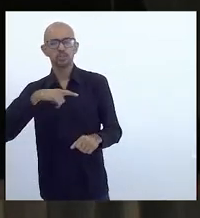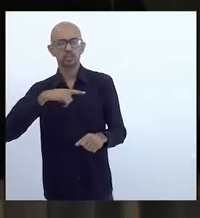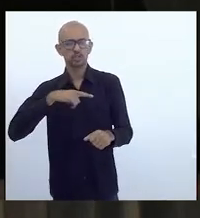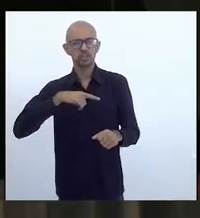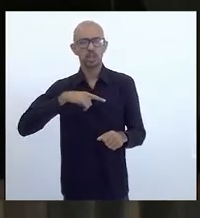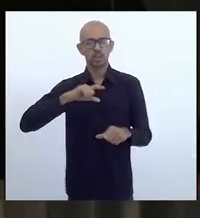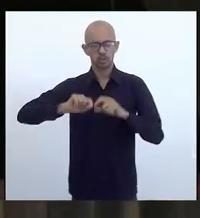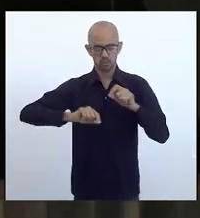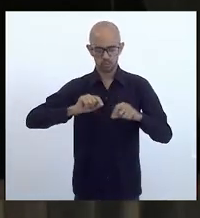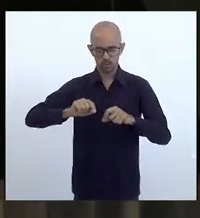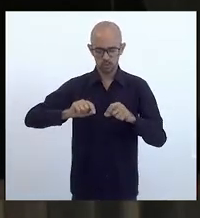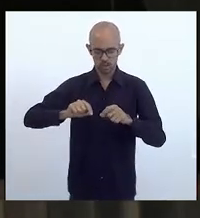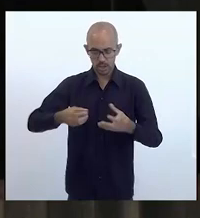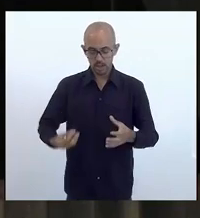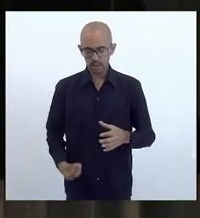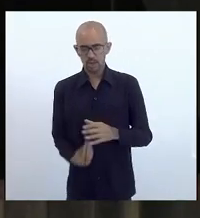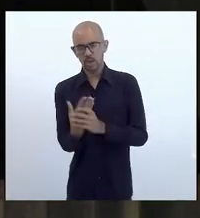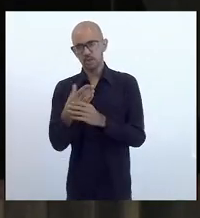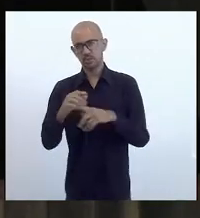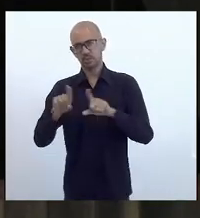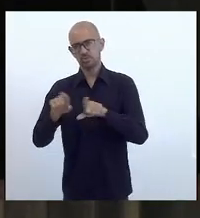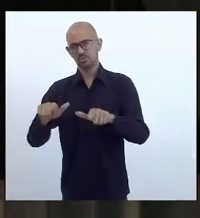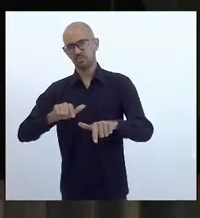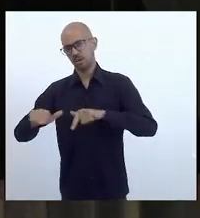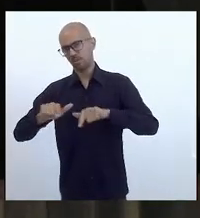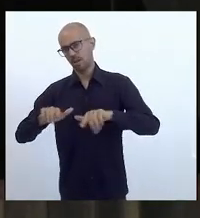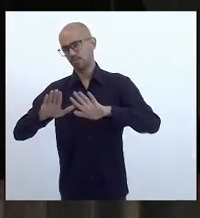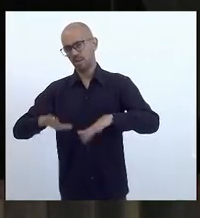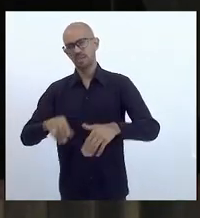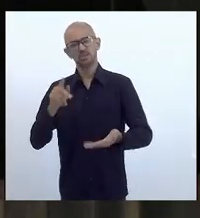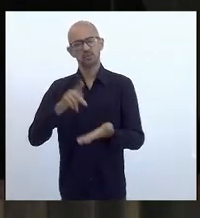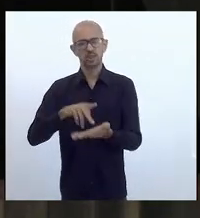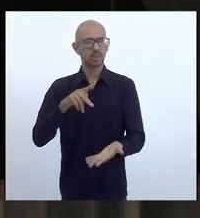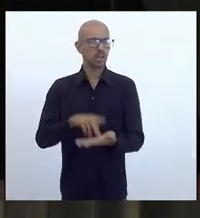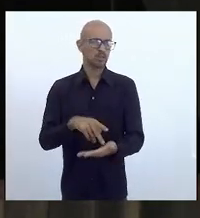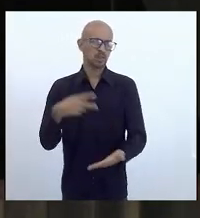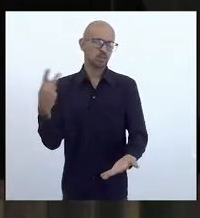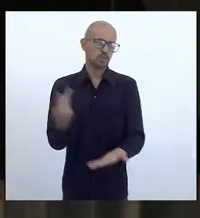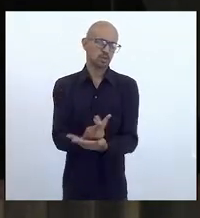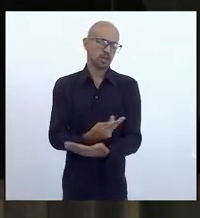da geração de emprego e renda. E o que a gente vê no Estado do Rio de Janeiro é